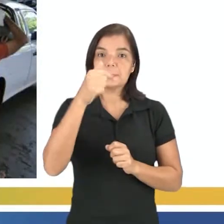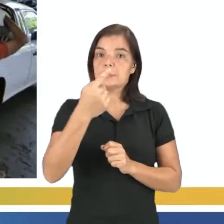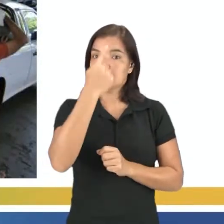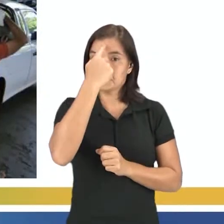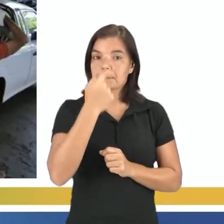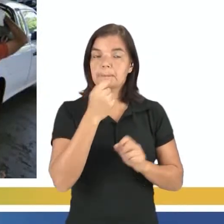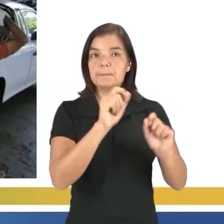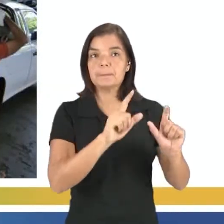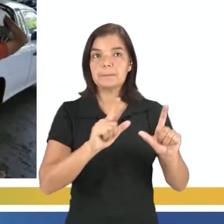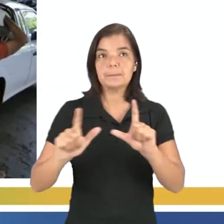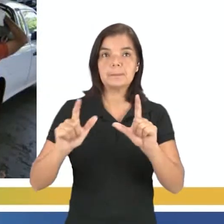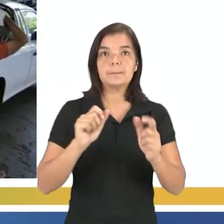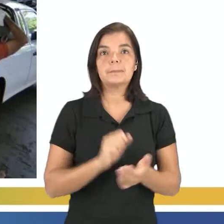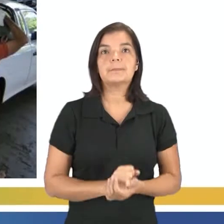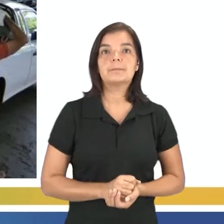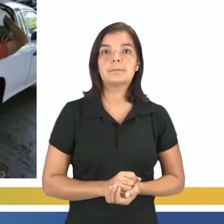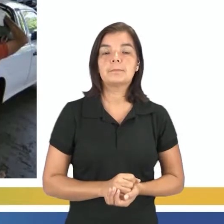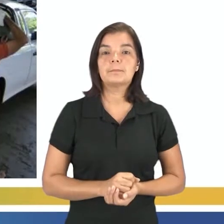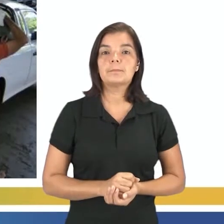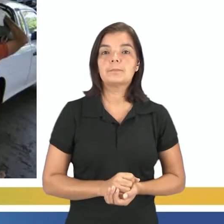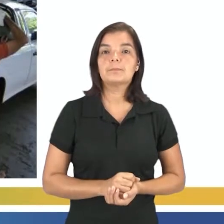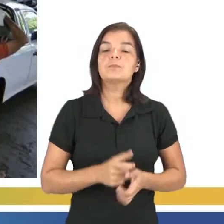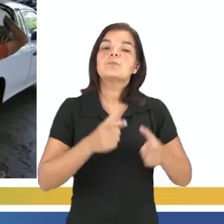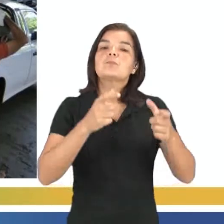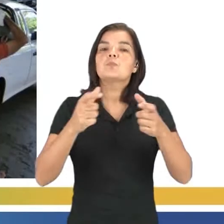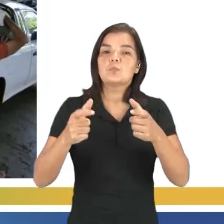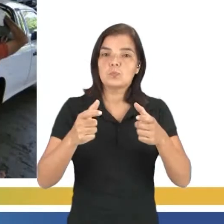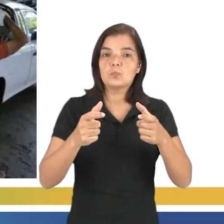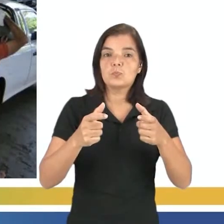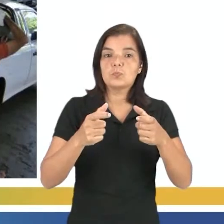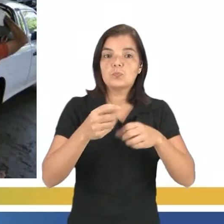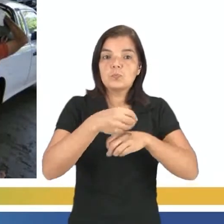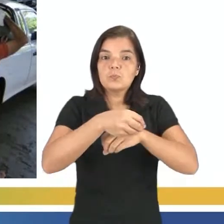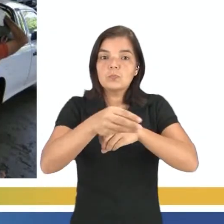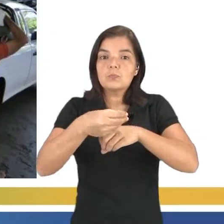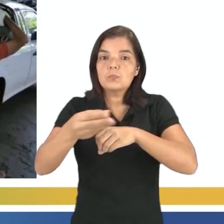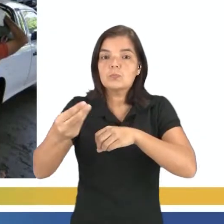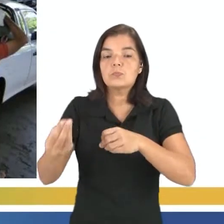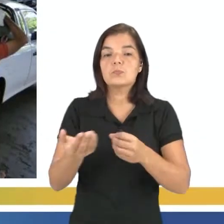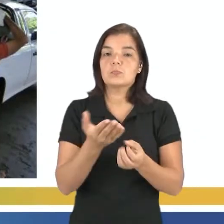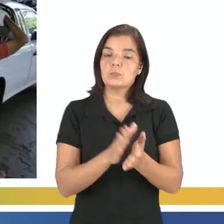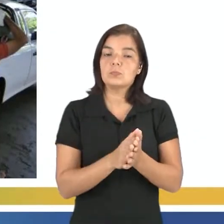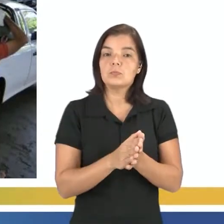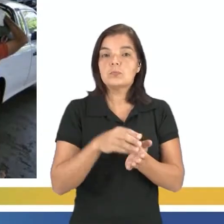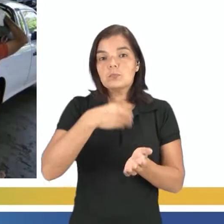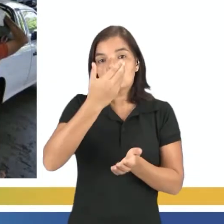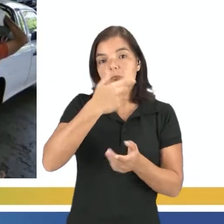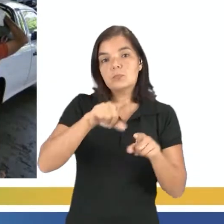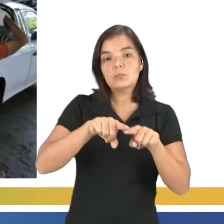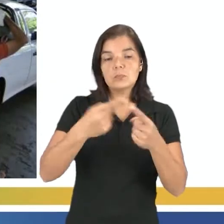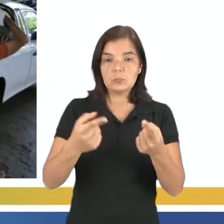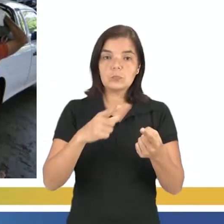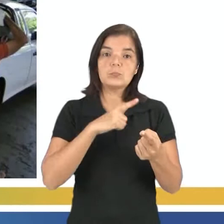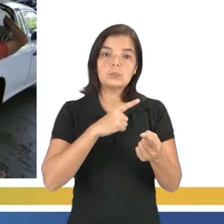imagem que é uma imagem de uma distribuição de alimento, né? Aqui no nosso estado nós temos